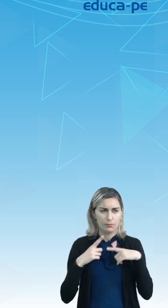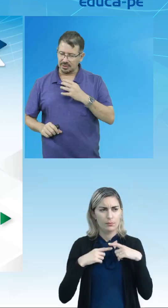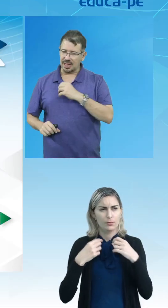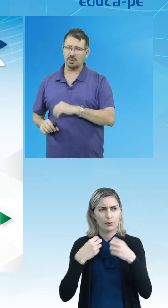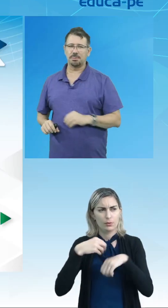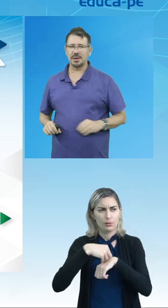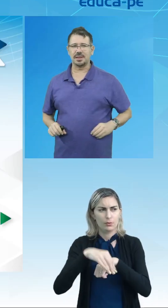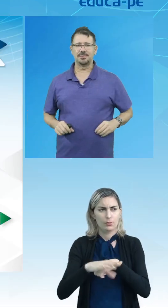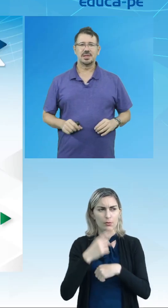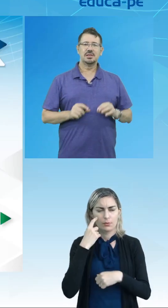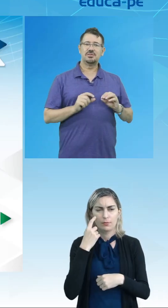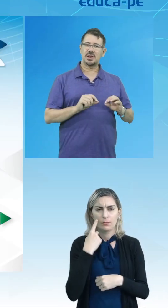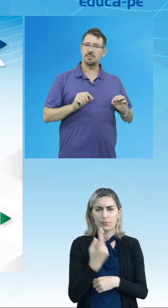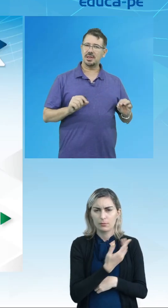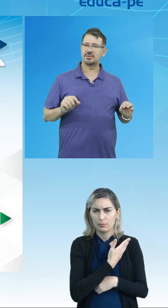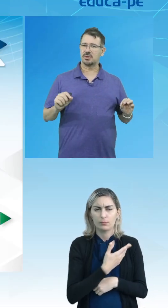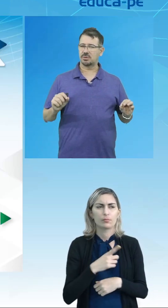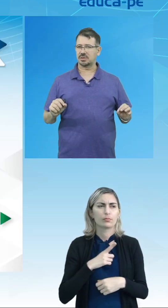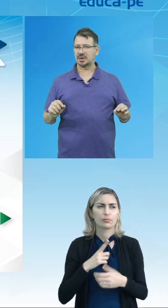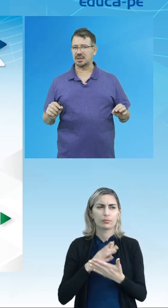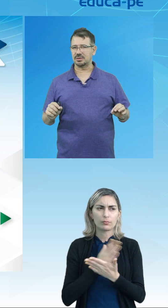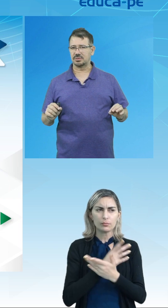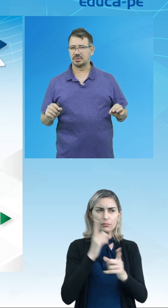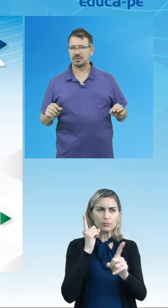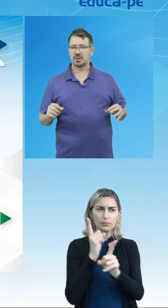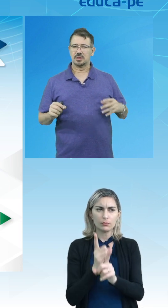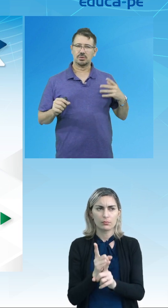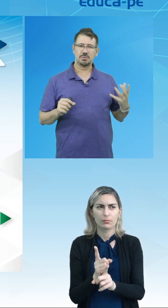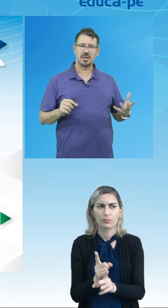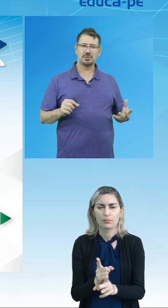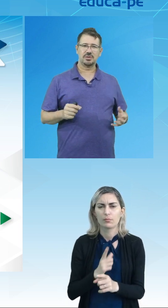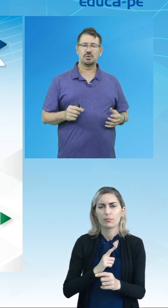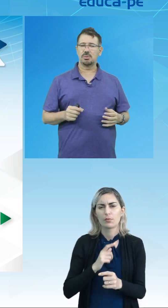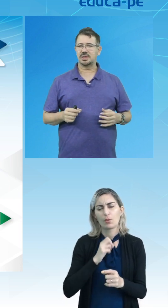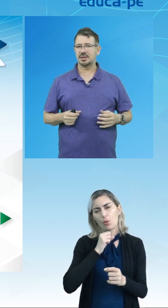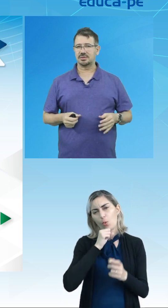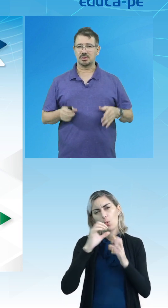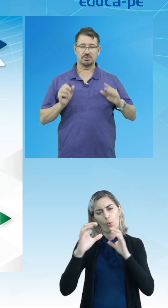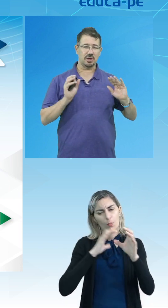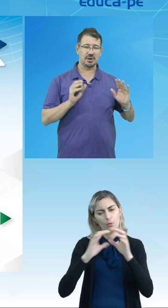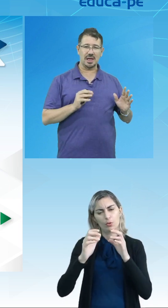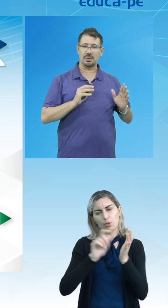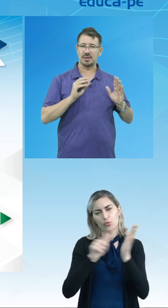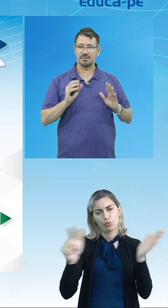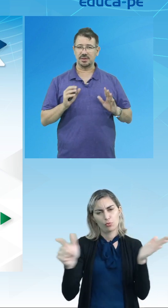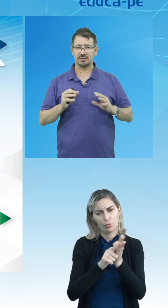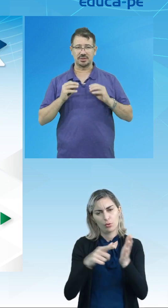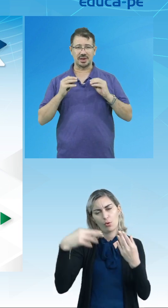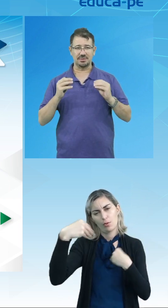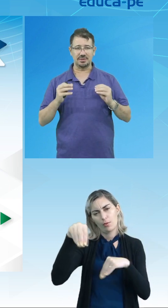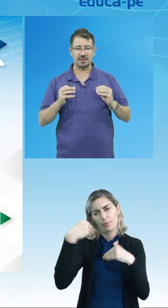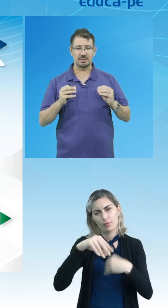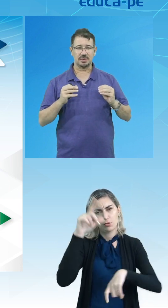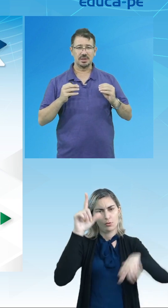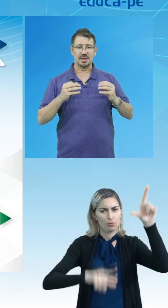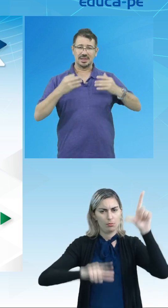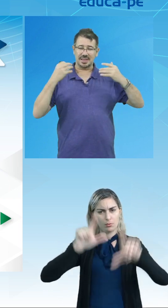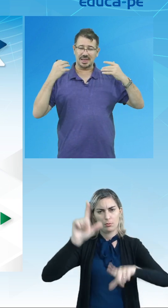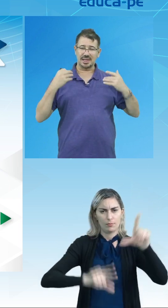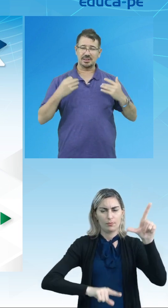meios, vamos lá, acompanhe. Geralmente são encontrados nos meios de comunicação, jornal, revista,